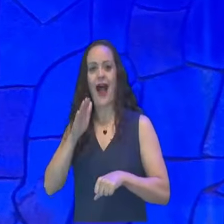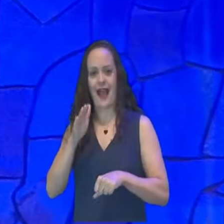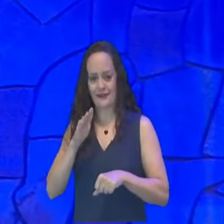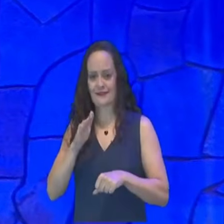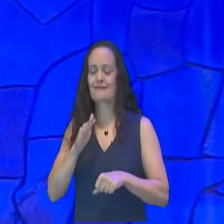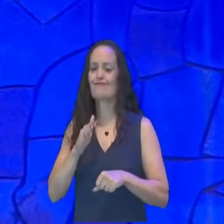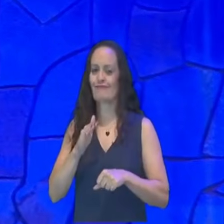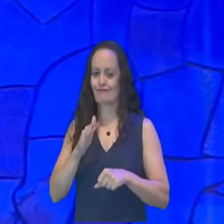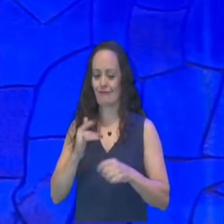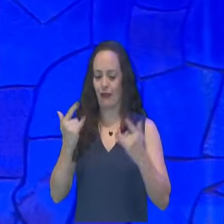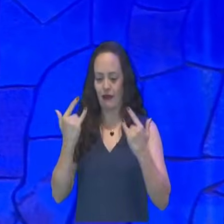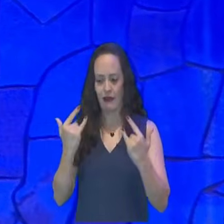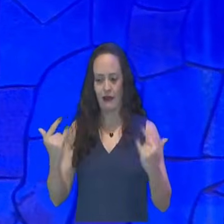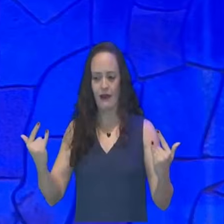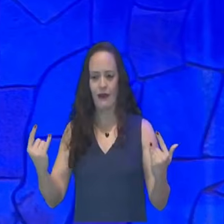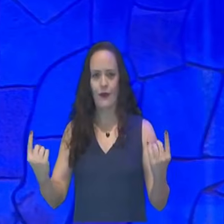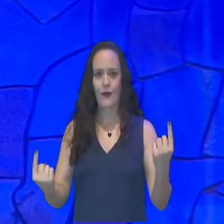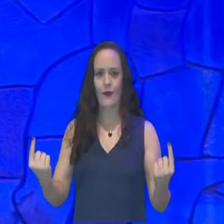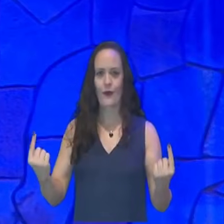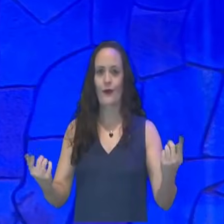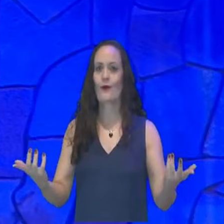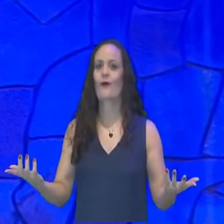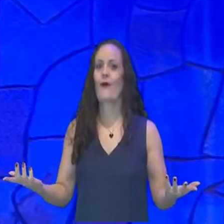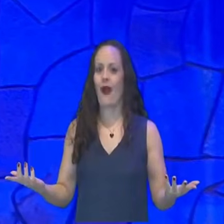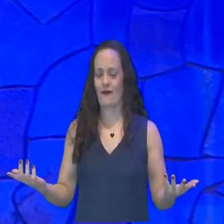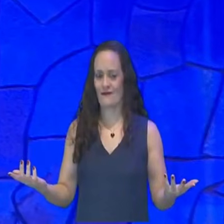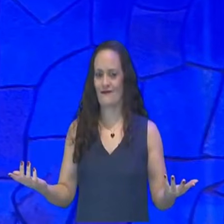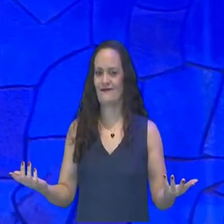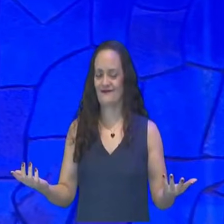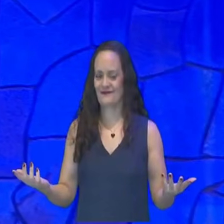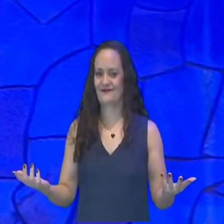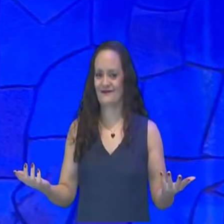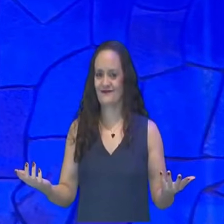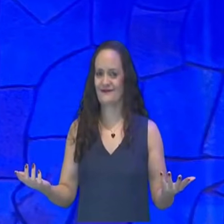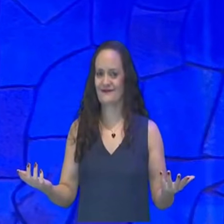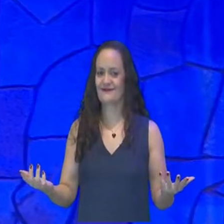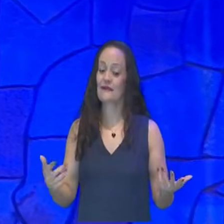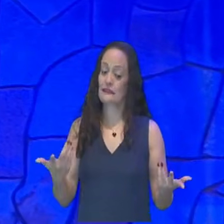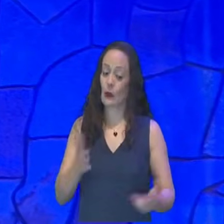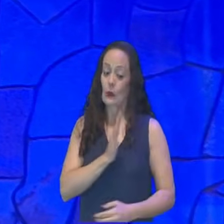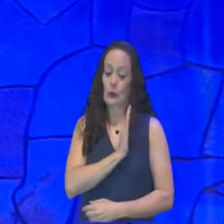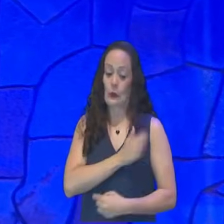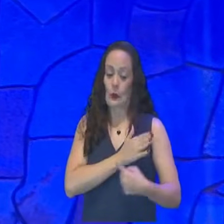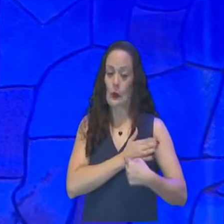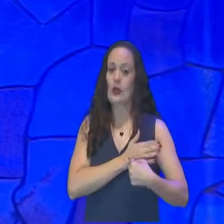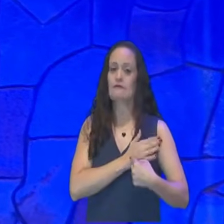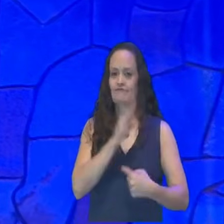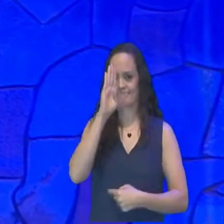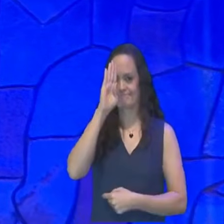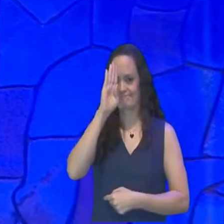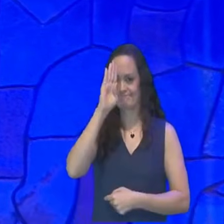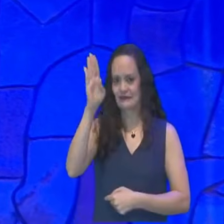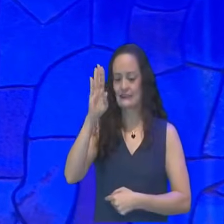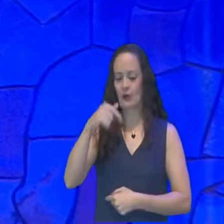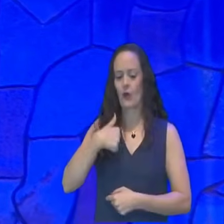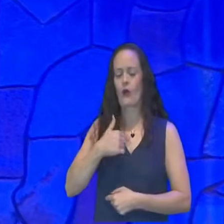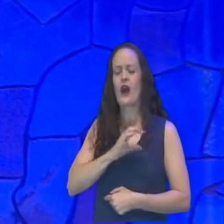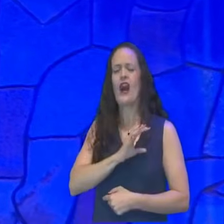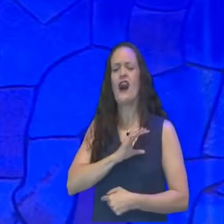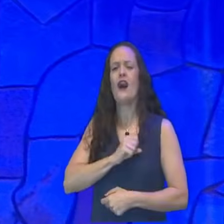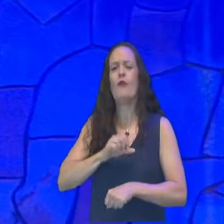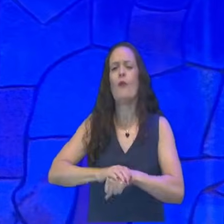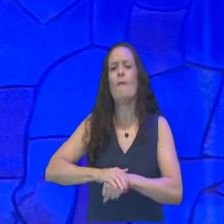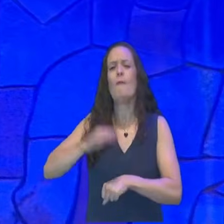nossa vida. A nossa vida passa a ser a partir daquilo que nós amamos, pois aquilo que